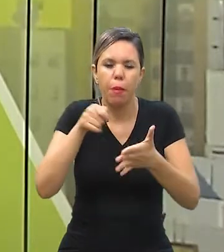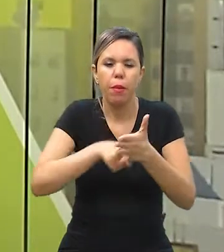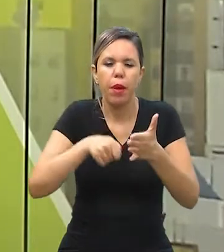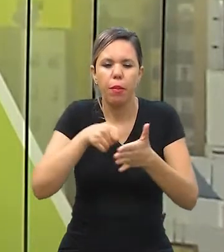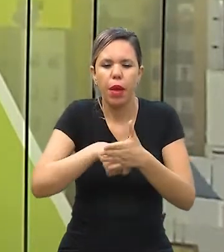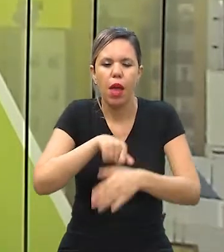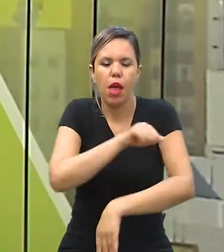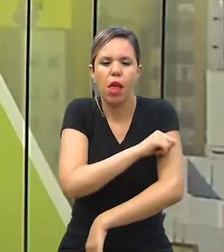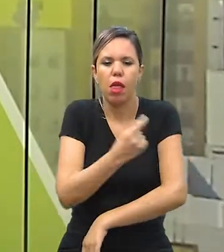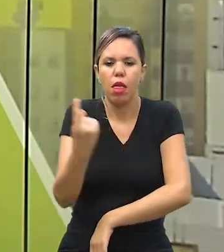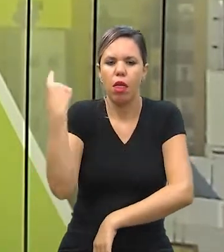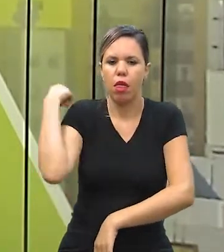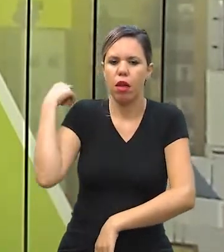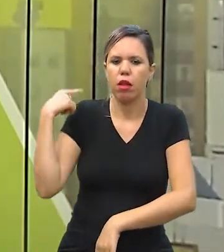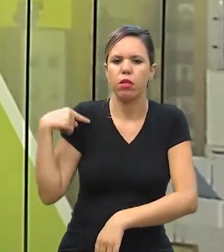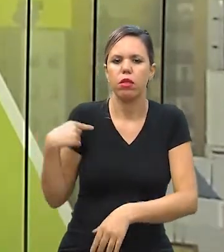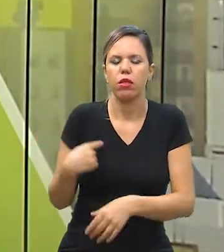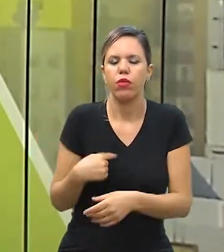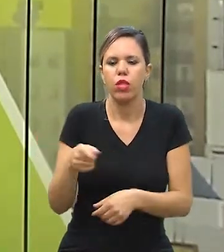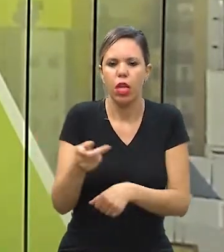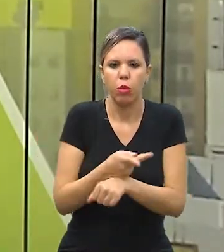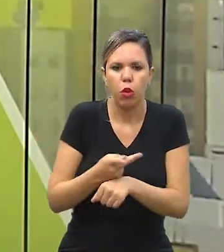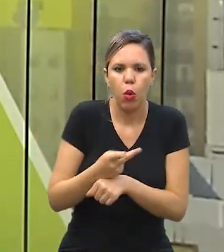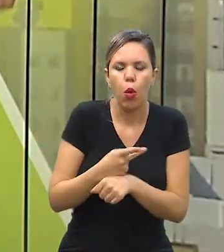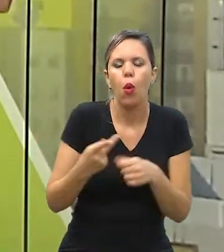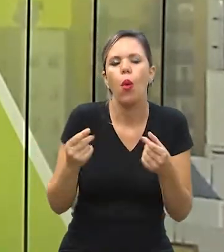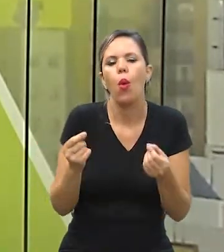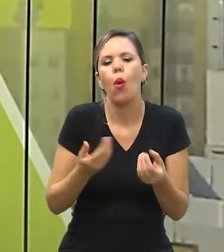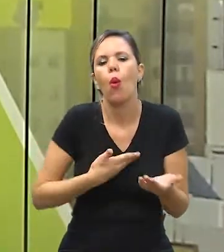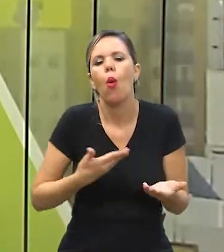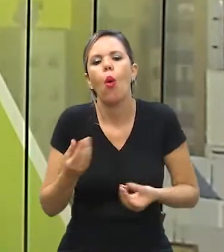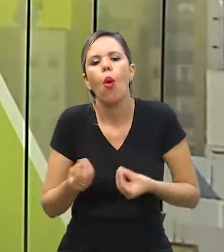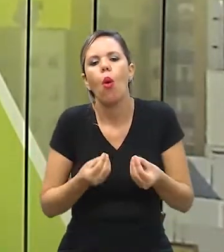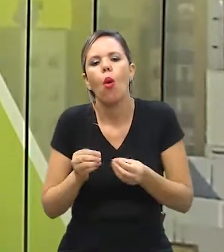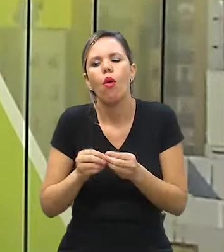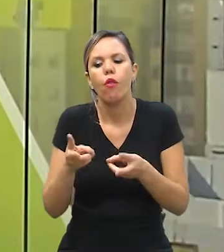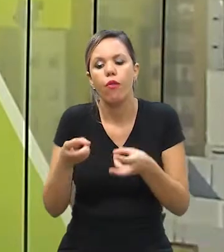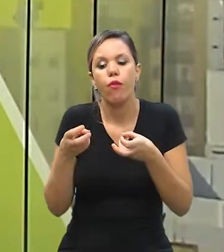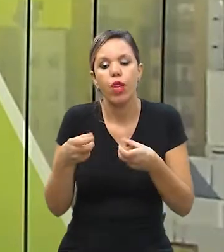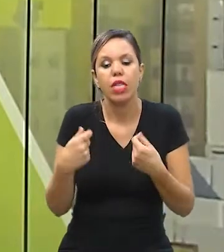estudantil secundarista, você que procurou, foi através de amigos, você viu